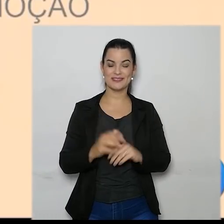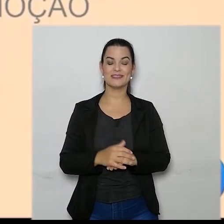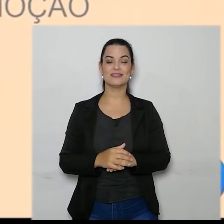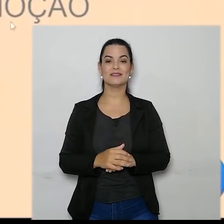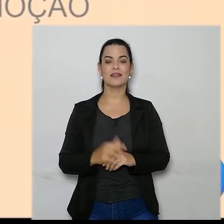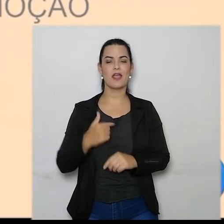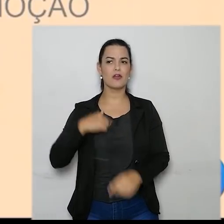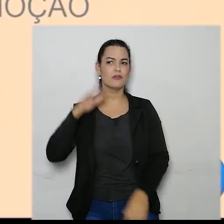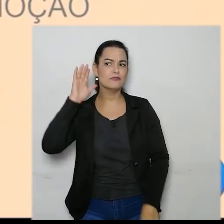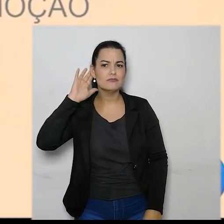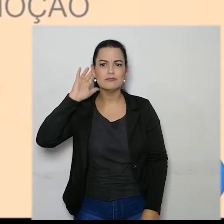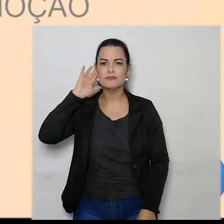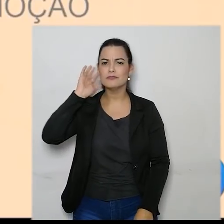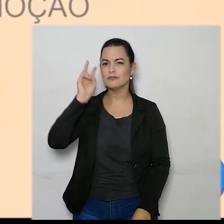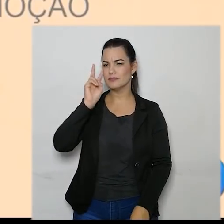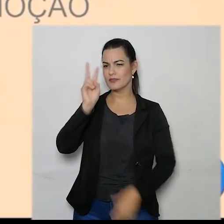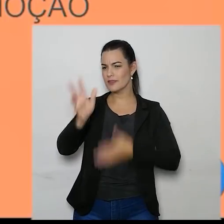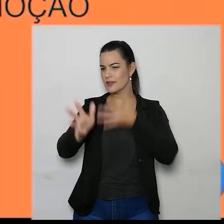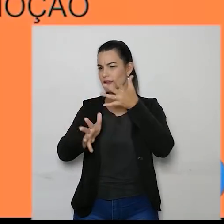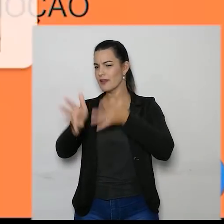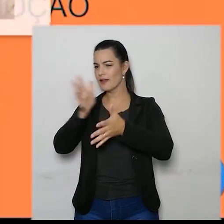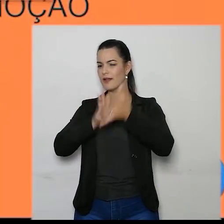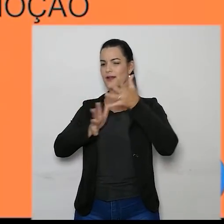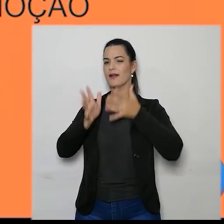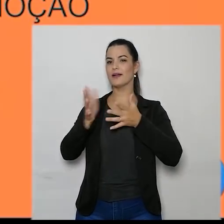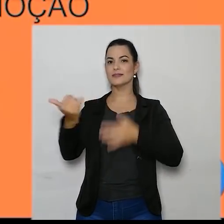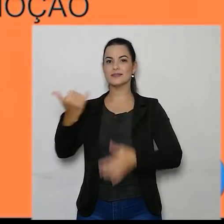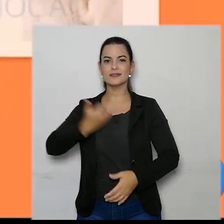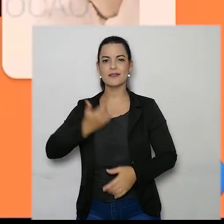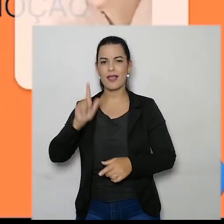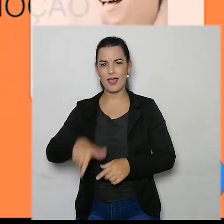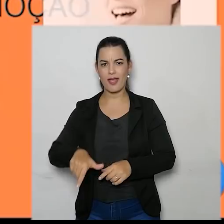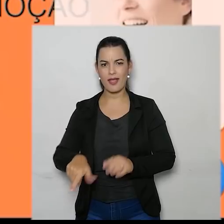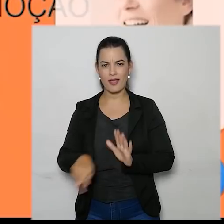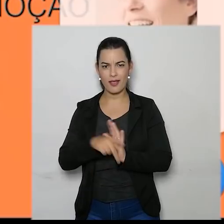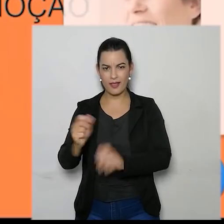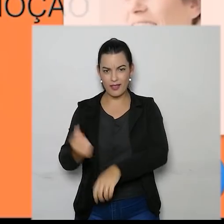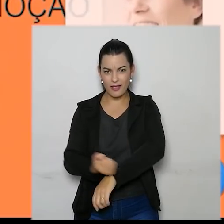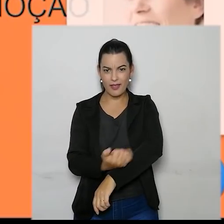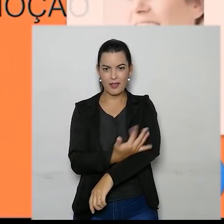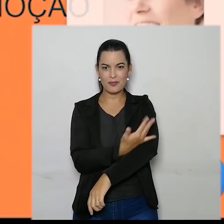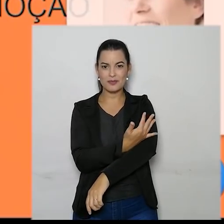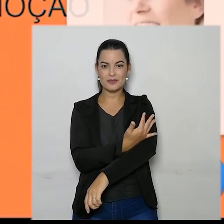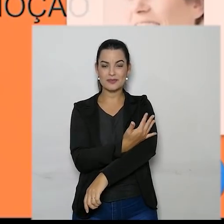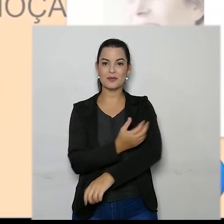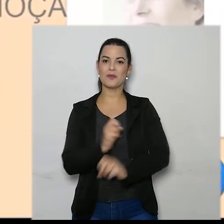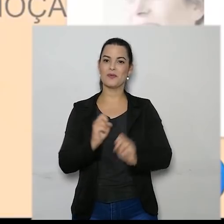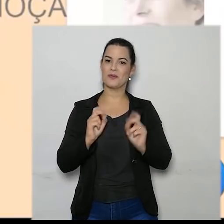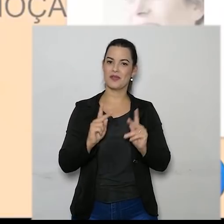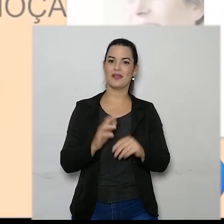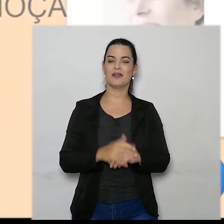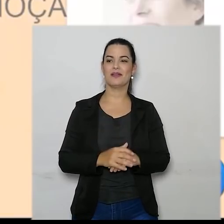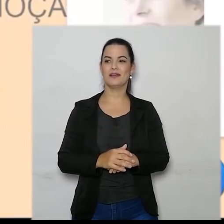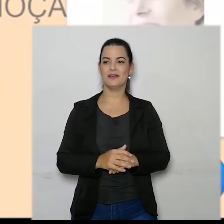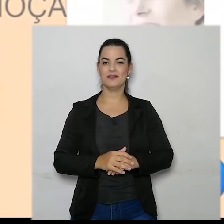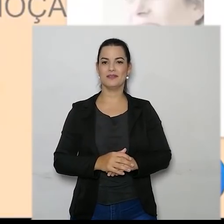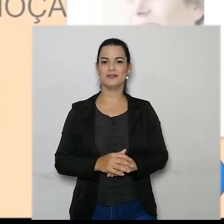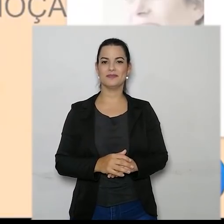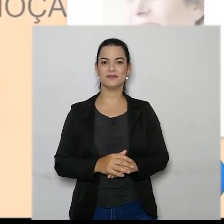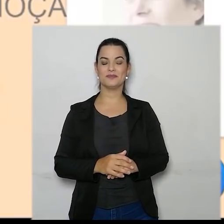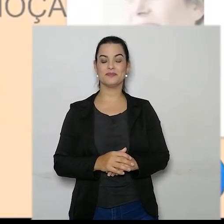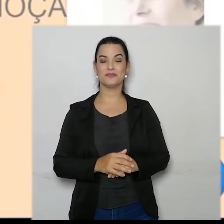Eu estou ouvindo a maioria de vocês dizer para mim que é emoção. Então, vamos colocar para cá.